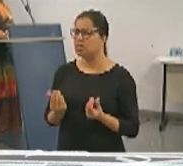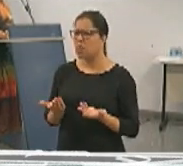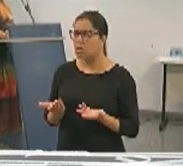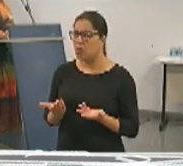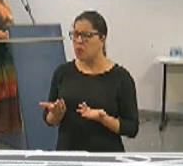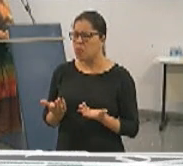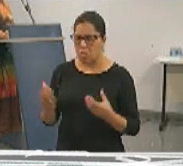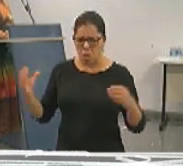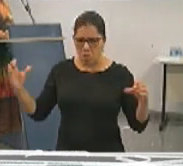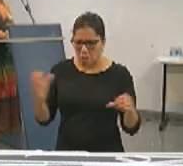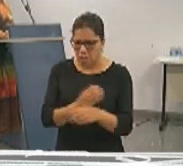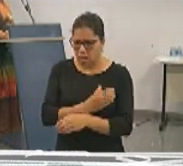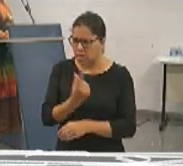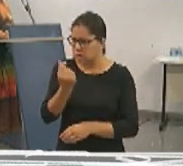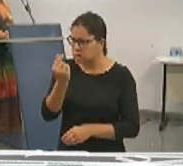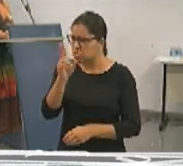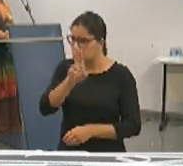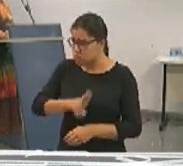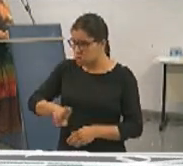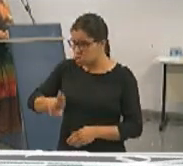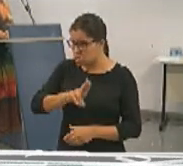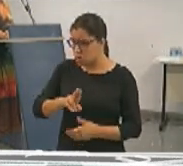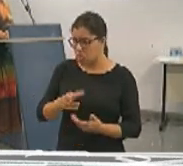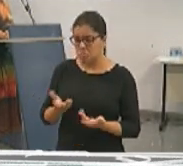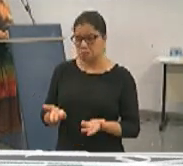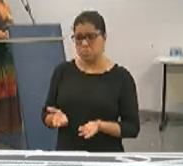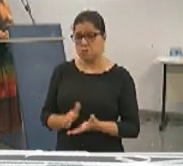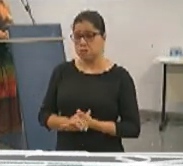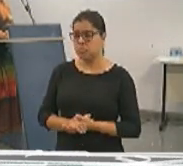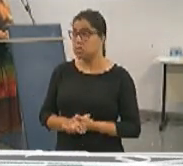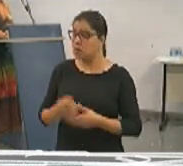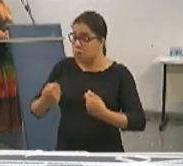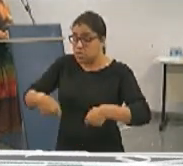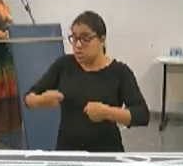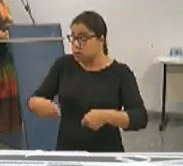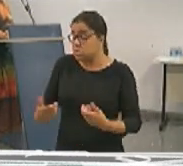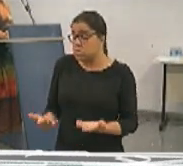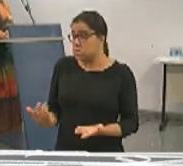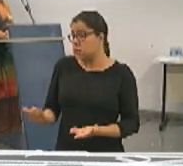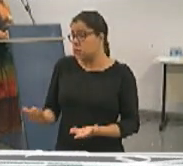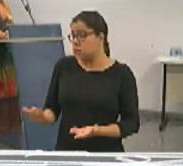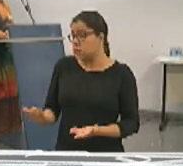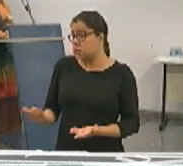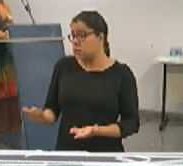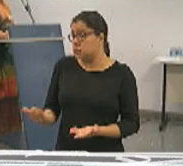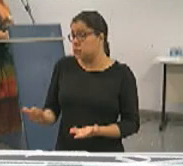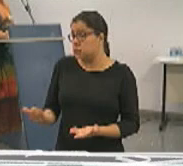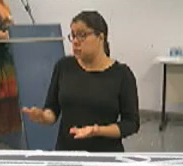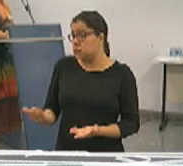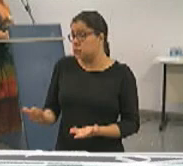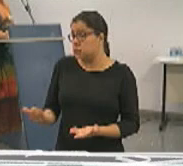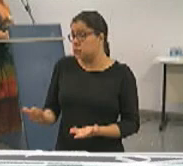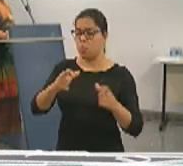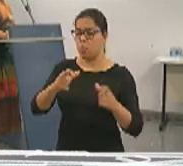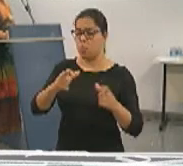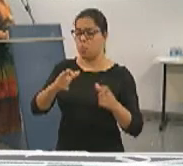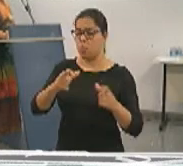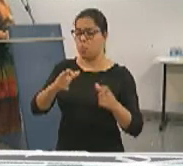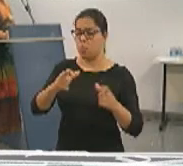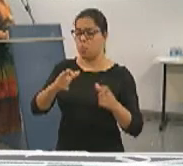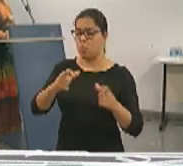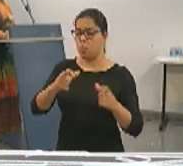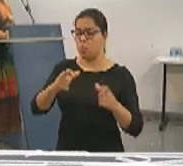todo o seu dinheiro. Então, quer dizer, porque precisa. Mas tem muitas outras unidades administrativas que não